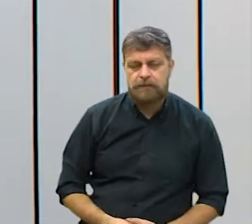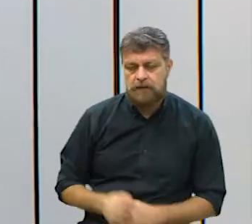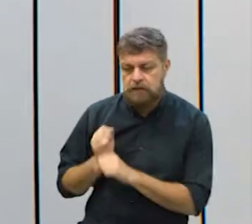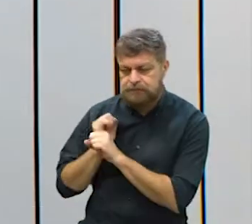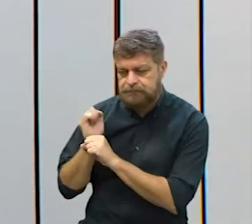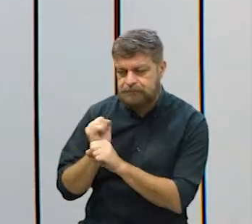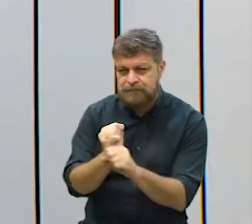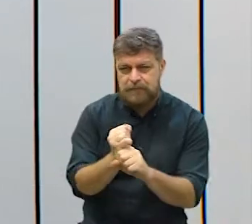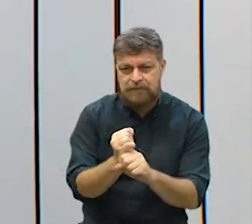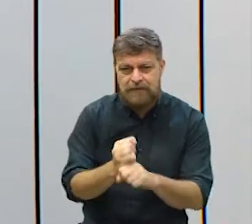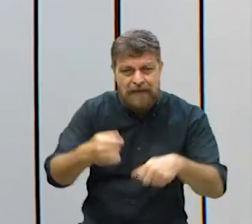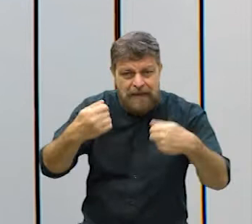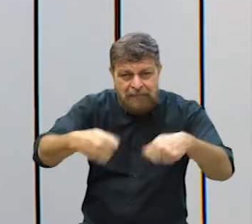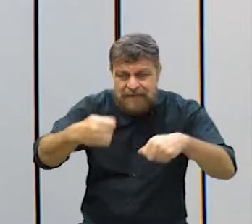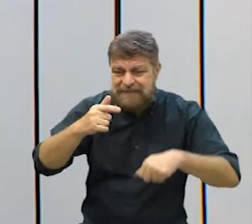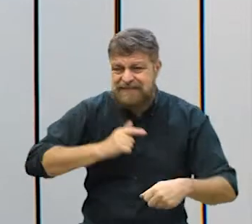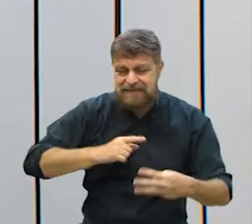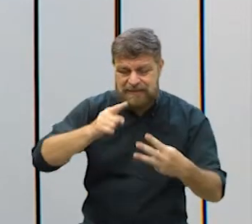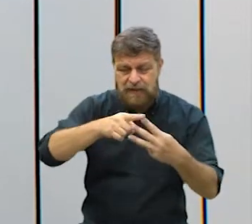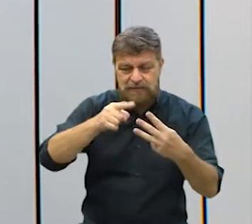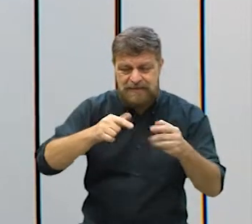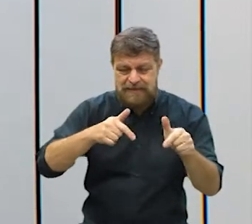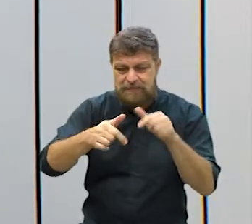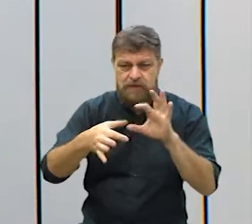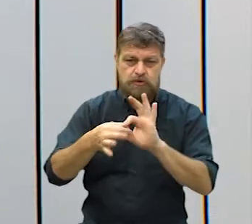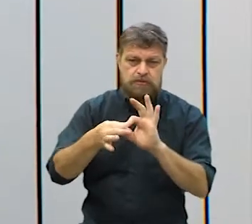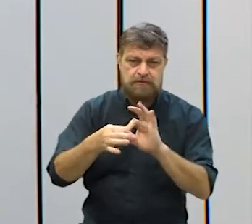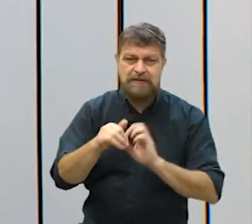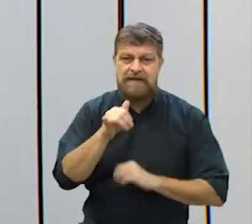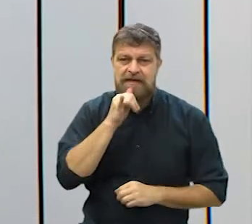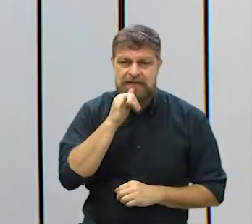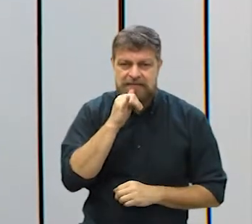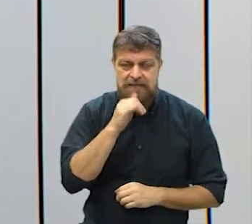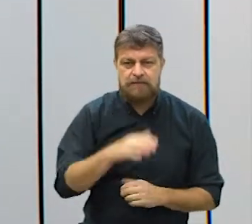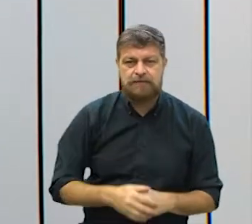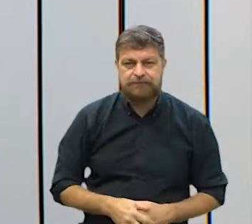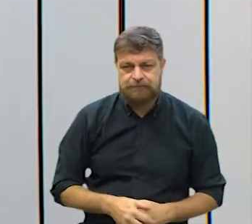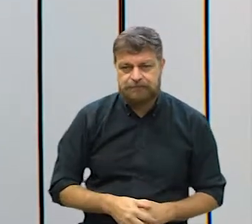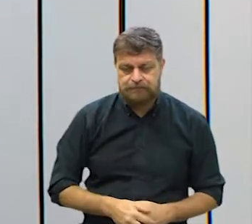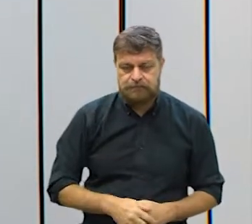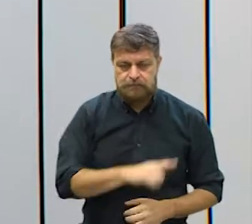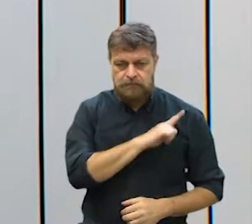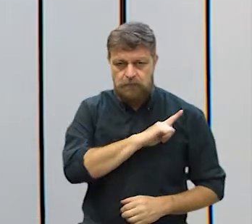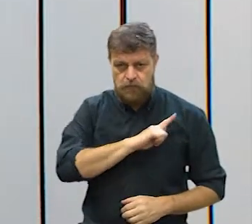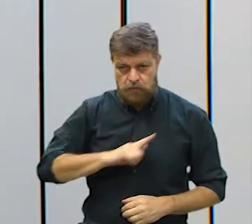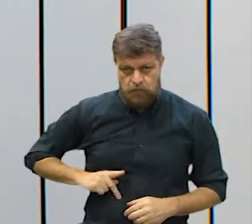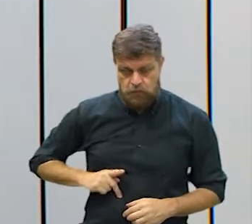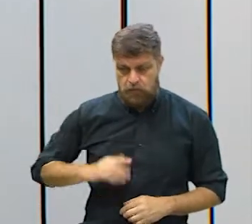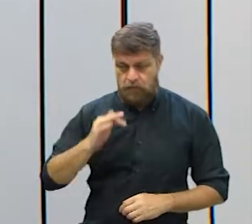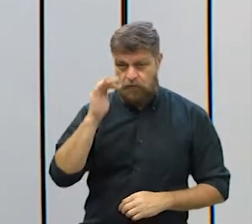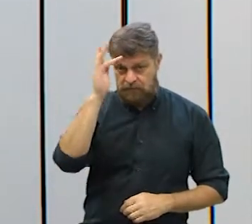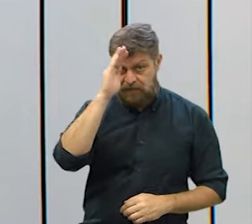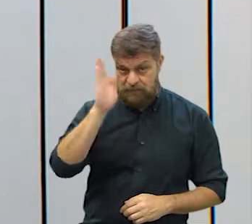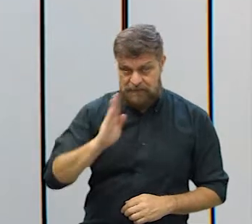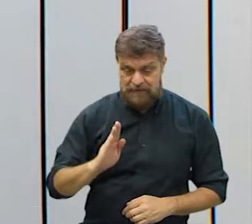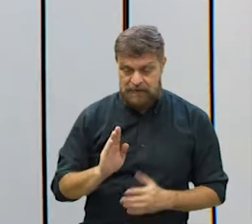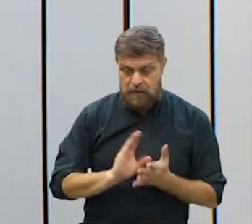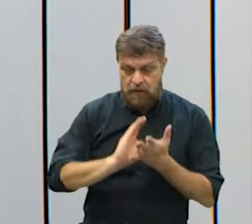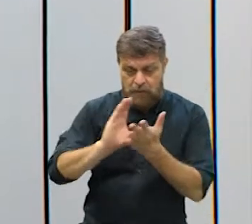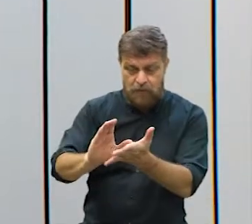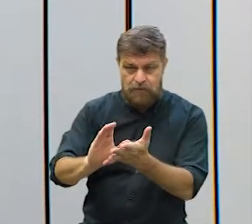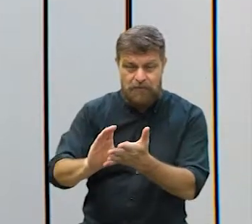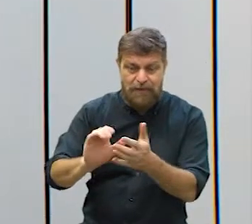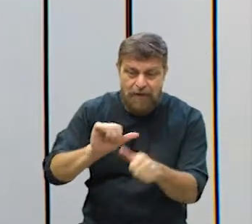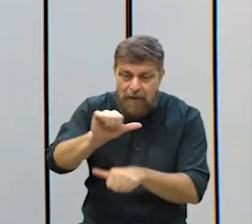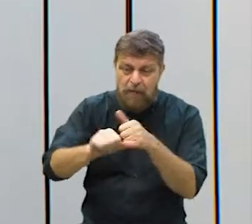Schneider, nos últimos anos, mas tem que ter esse alinhamento. Por exemplo, os investimentos no governo passado federal era hoje